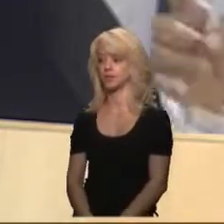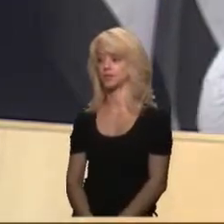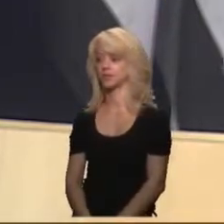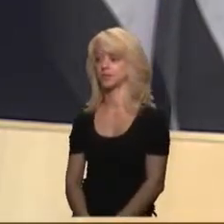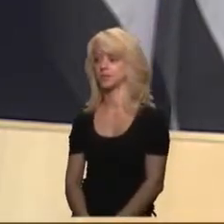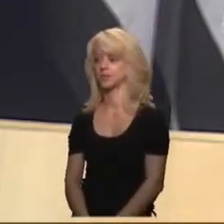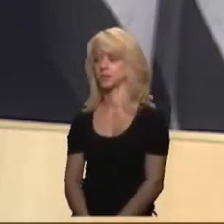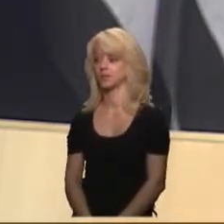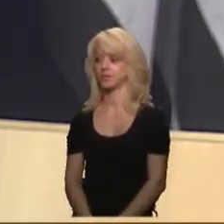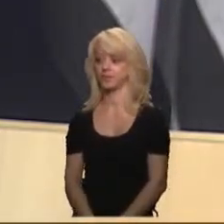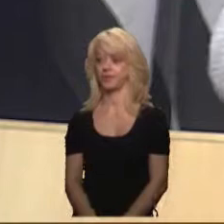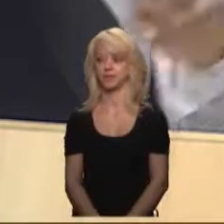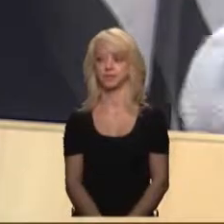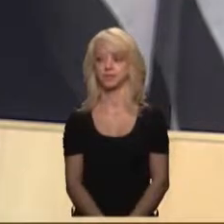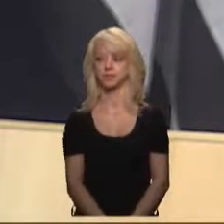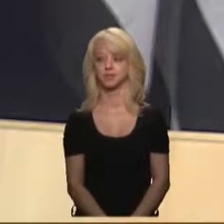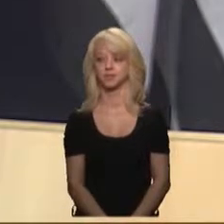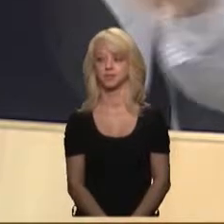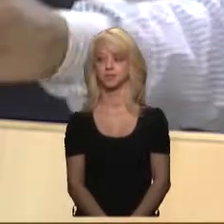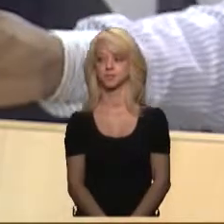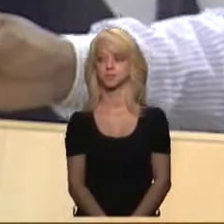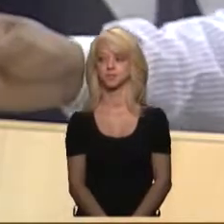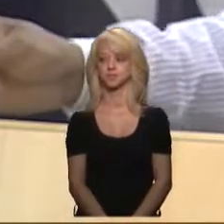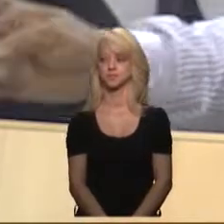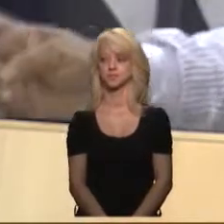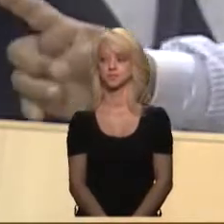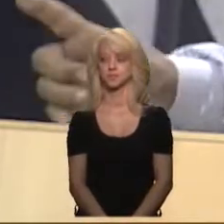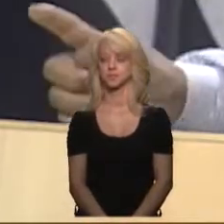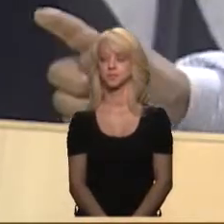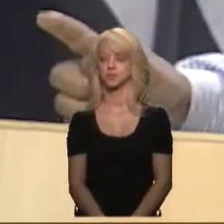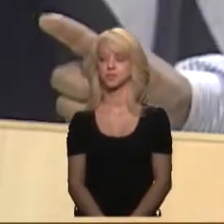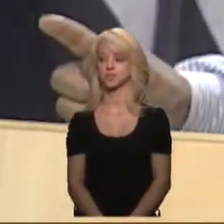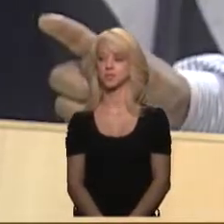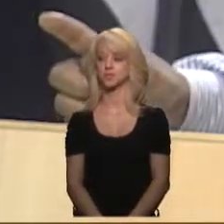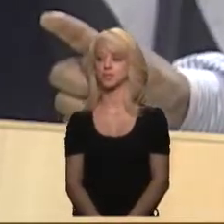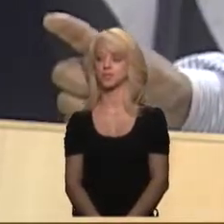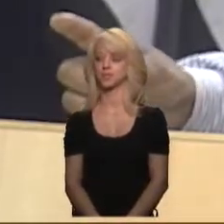de nada, nunca tive isenção de nada, nem de um centavo. Nada.